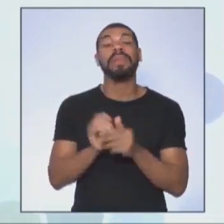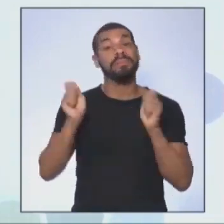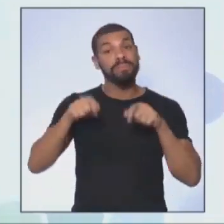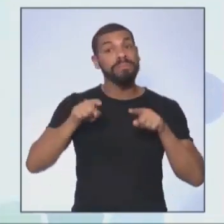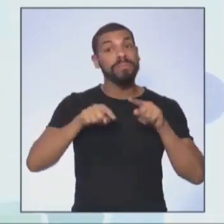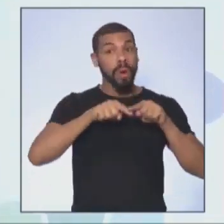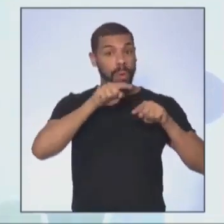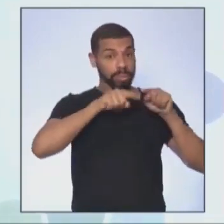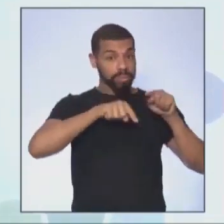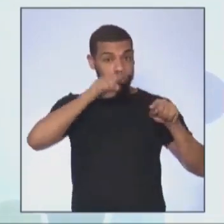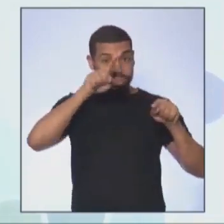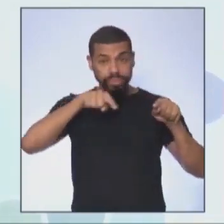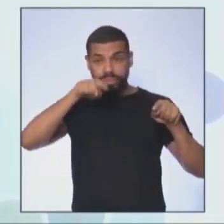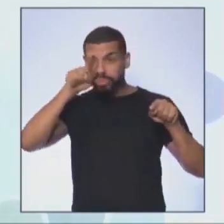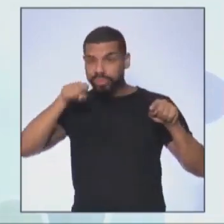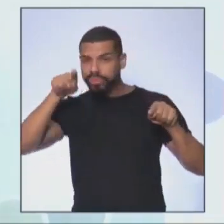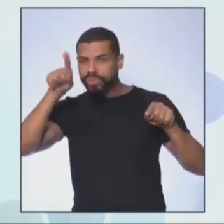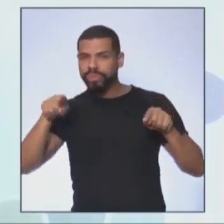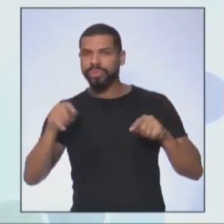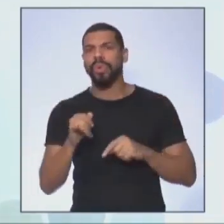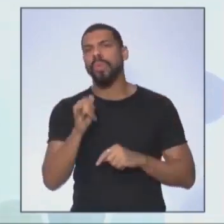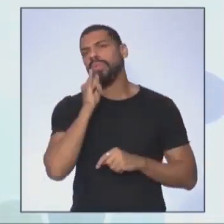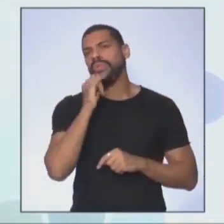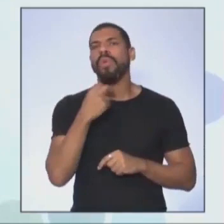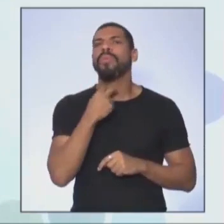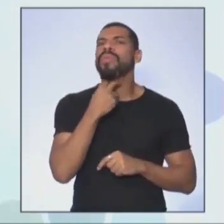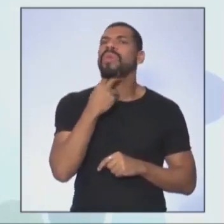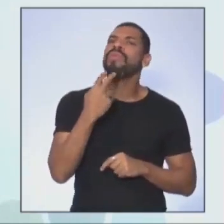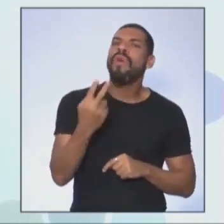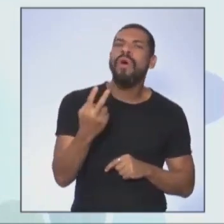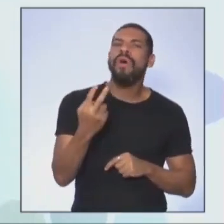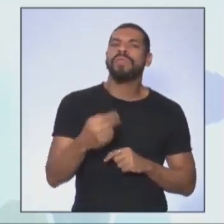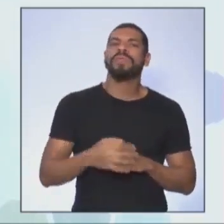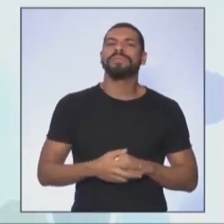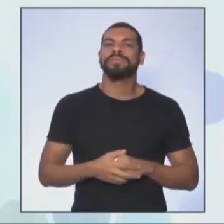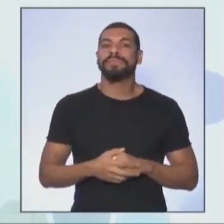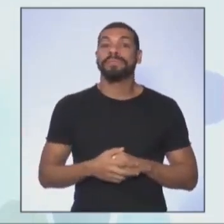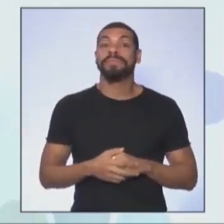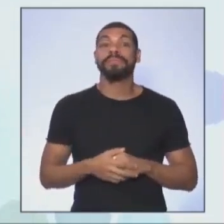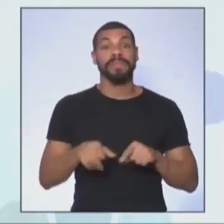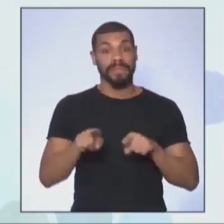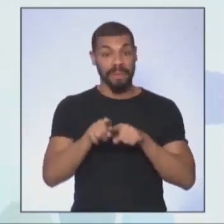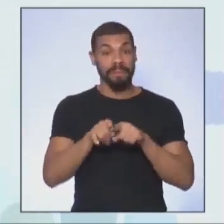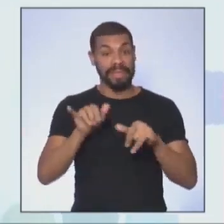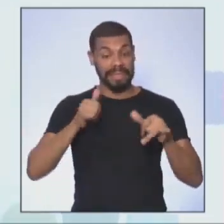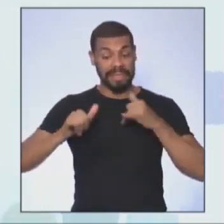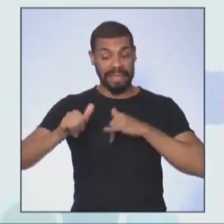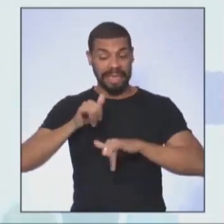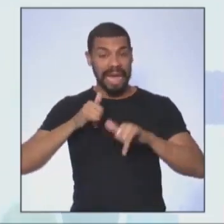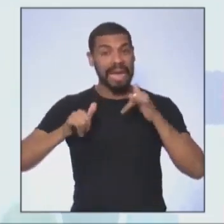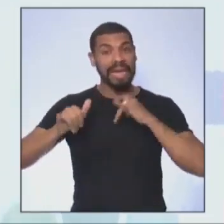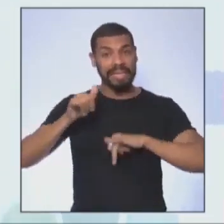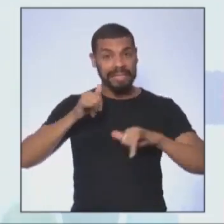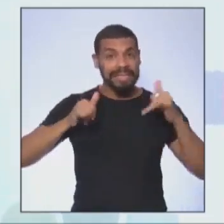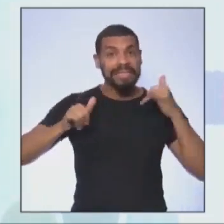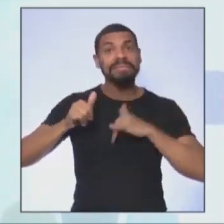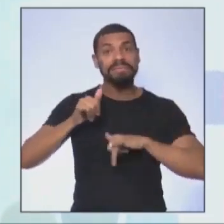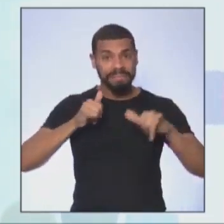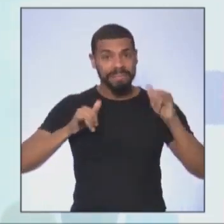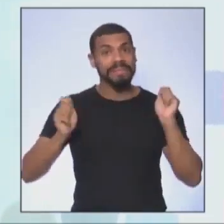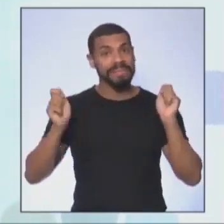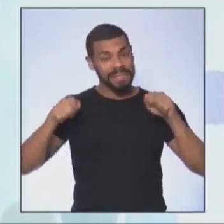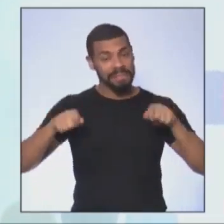de várias coisas. Por exemplo, do som consegue produzir, da rede elétrica ele acaba produzindo ondas.